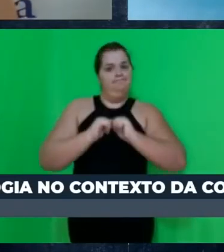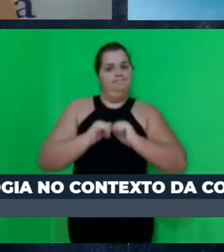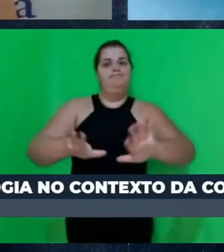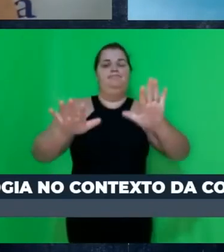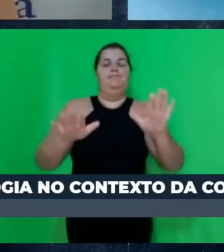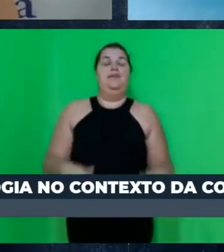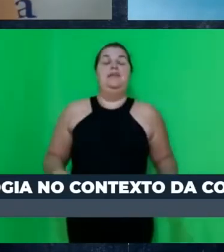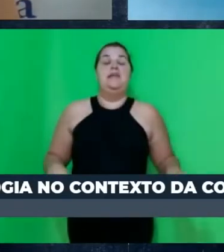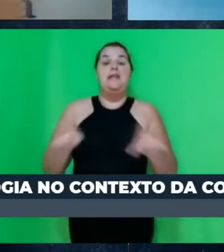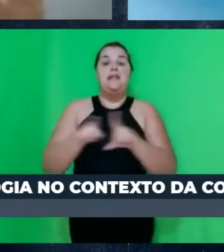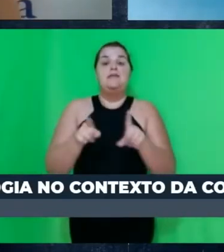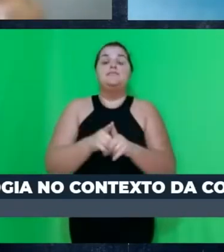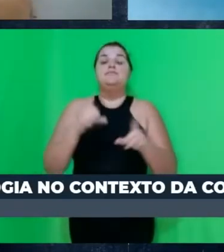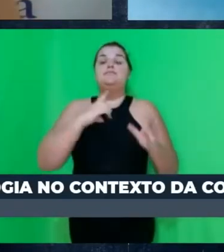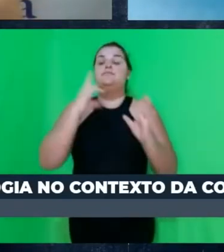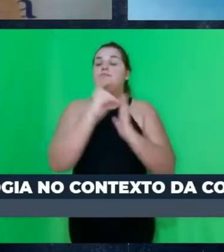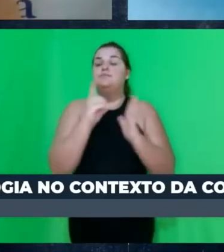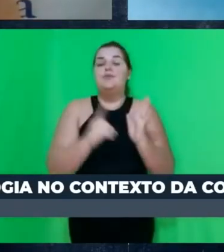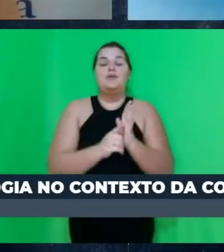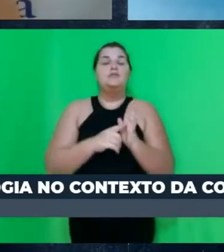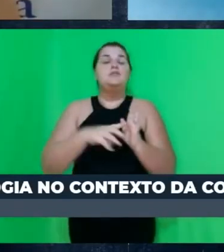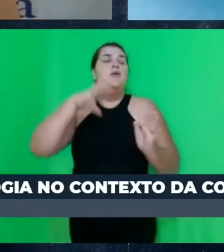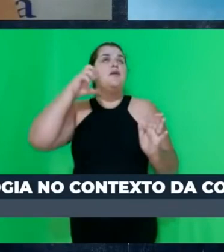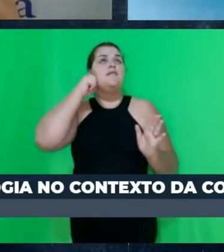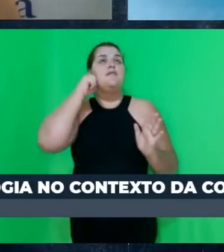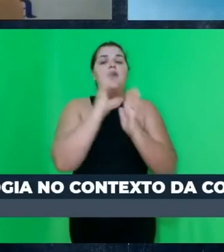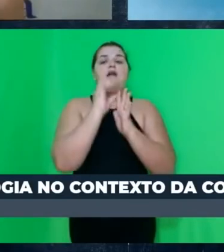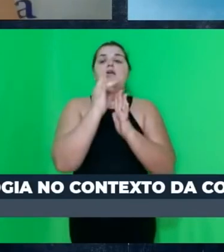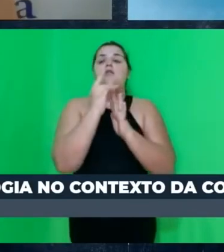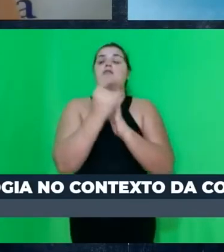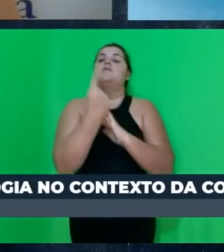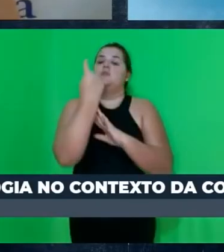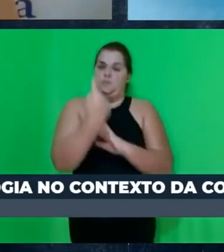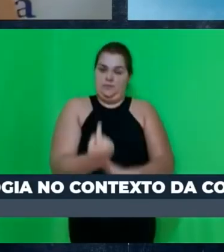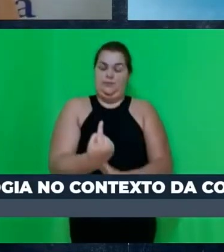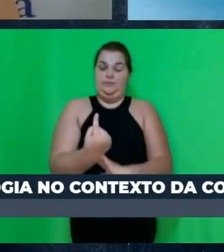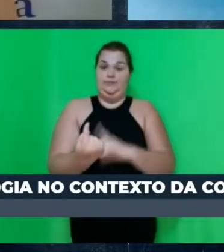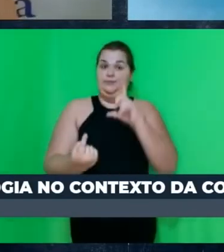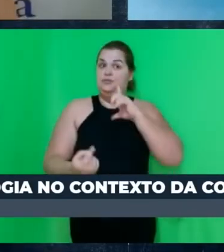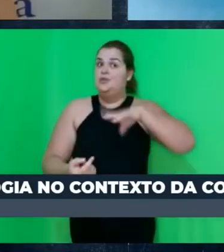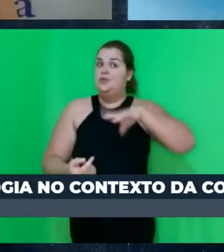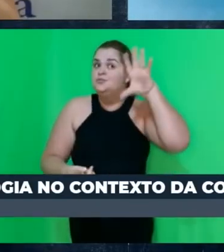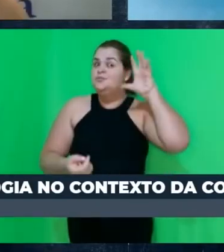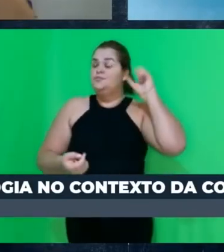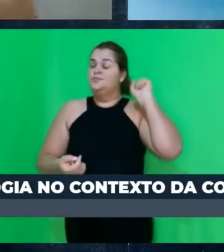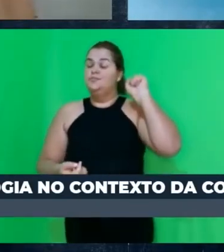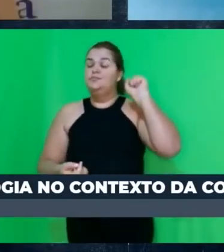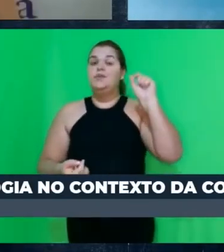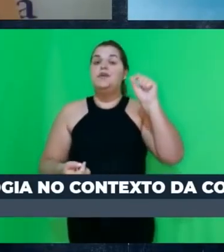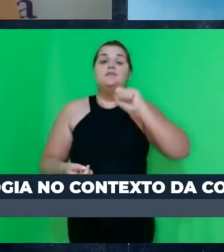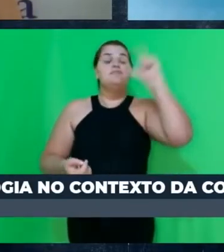democrático de ouvir a cada um de vocês e de escutar atentamente que nós